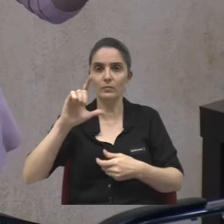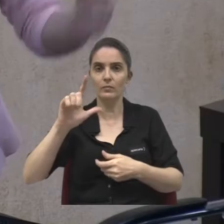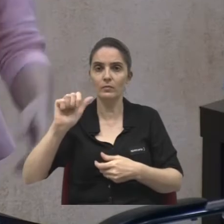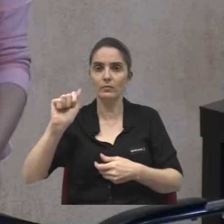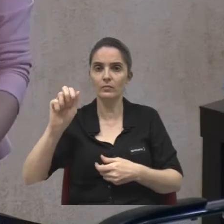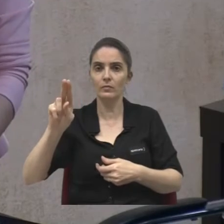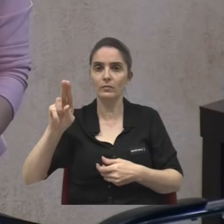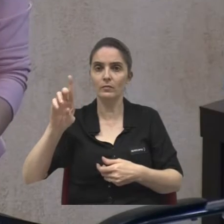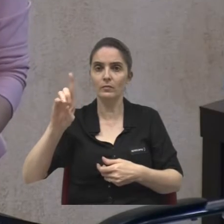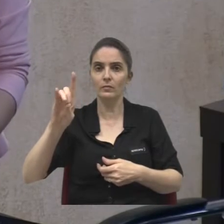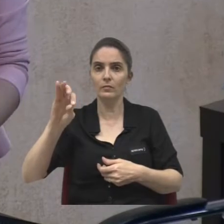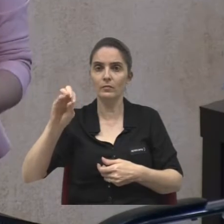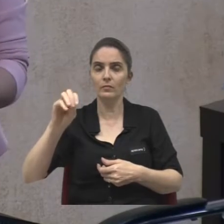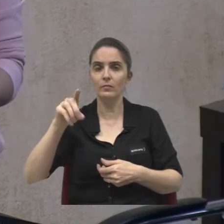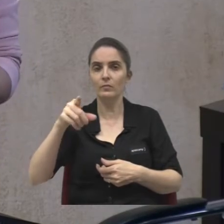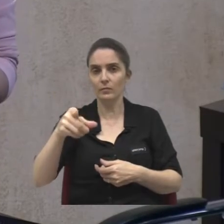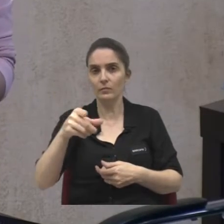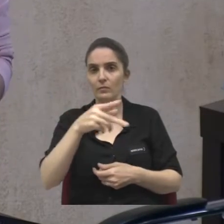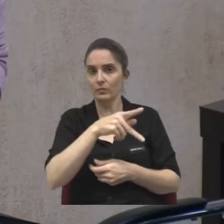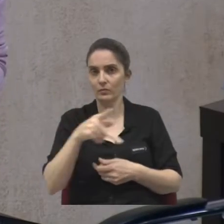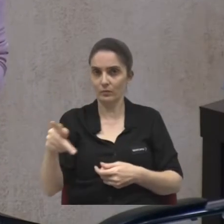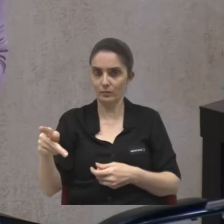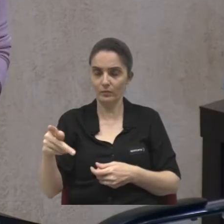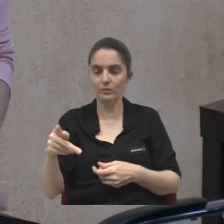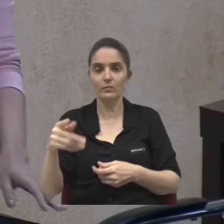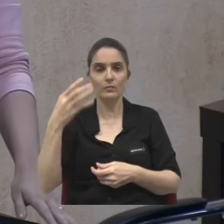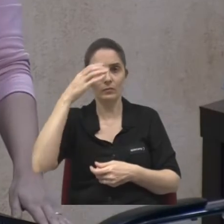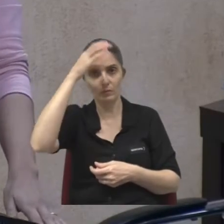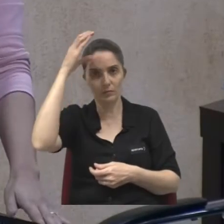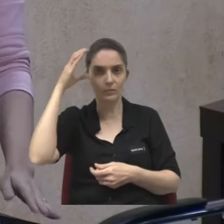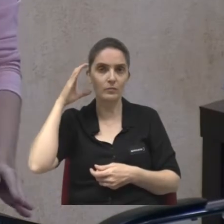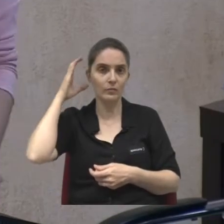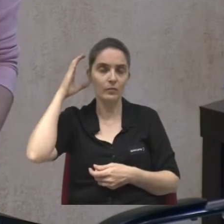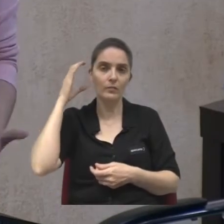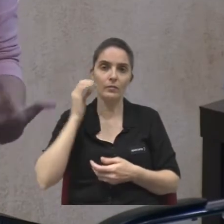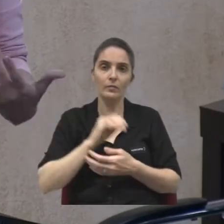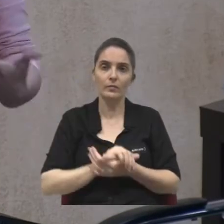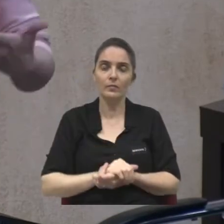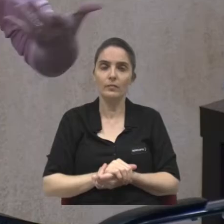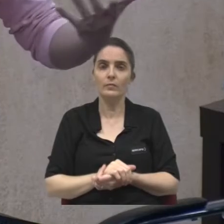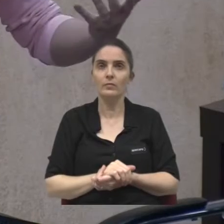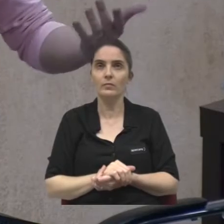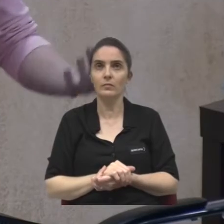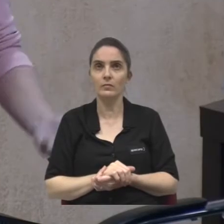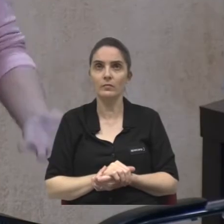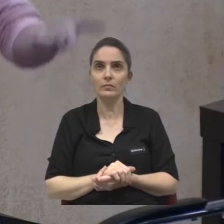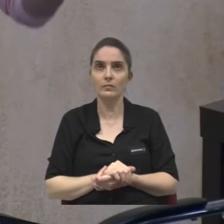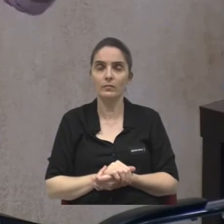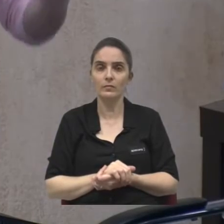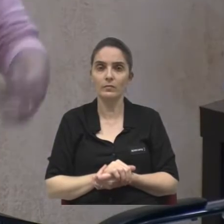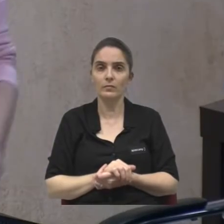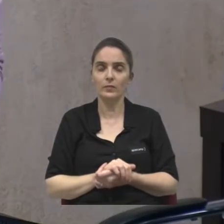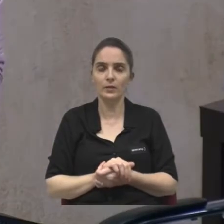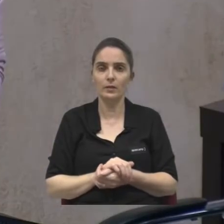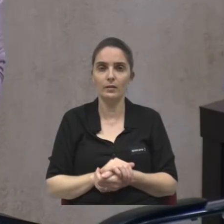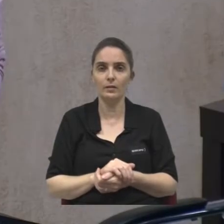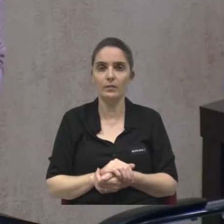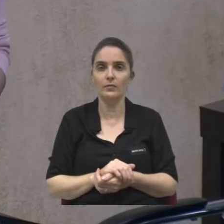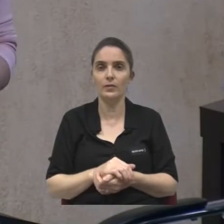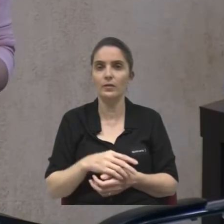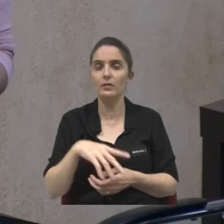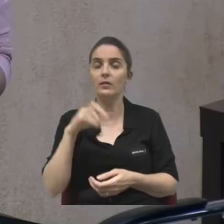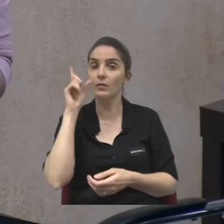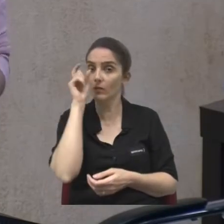aula com ele, ser aí uma de suas alunas, e é até complicado falar em plenário na presença do